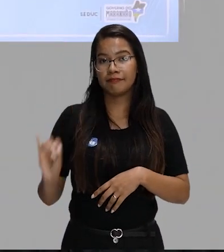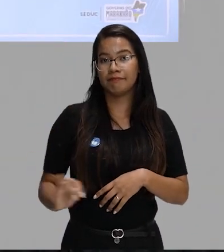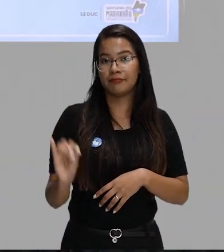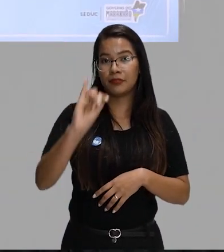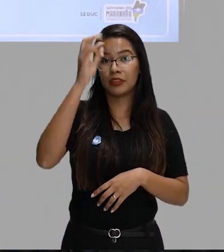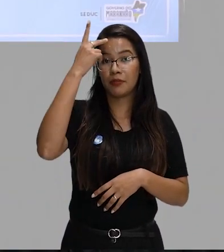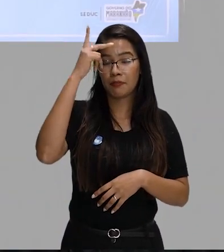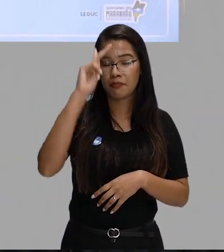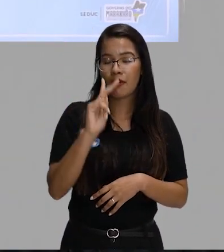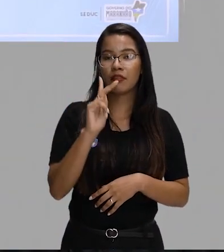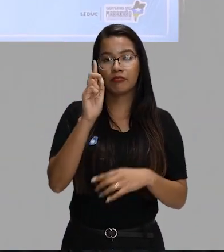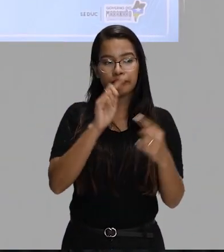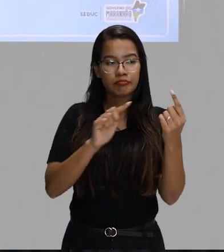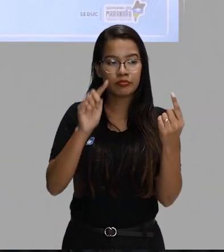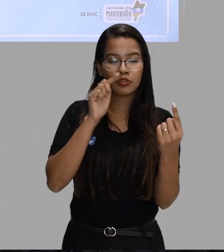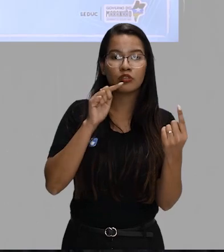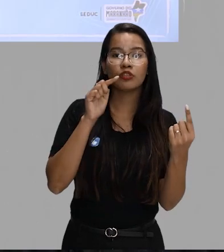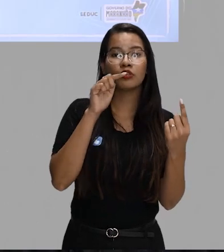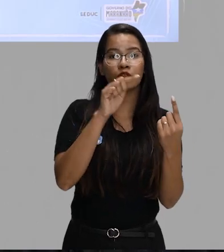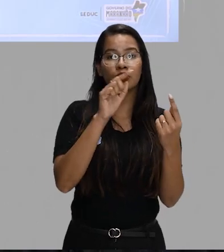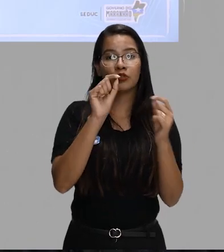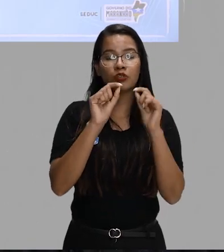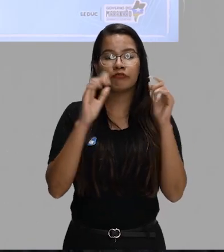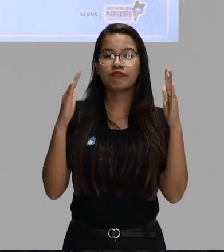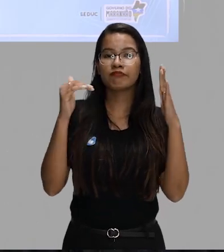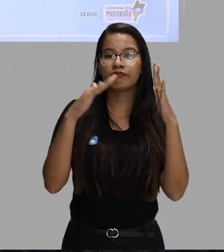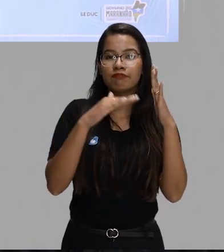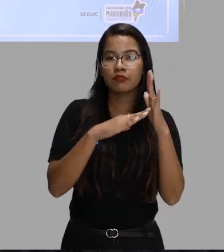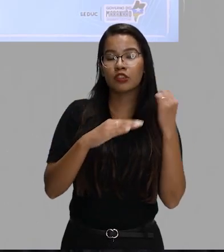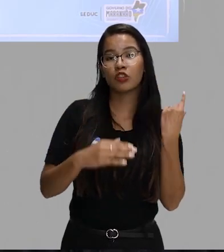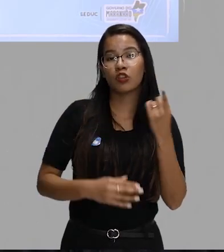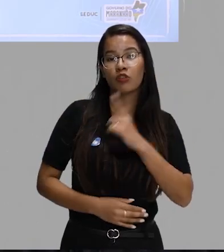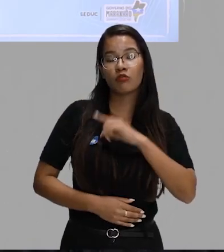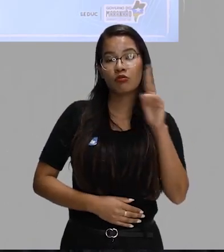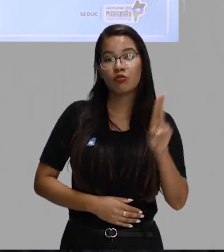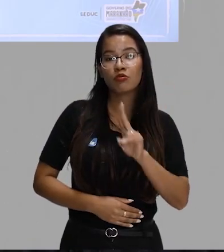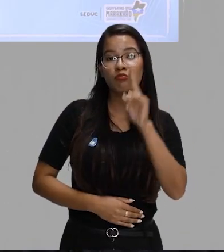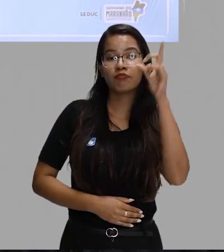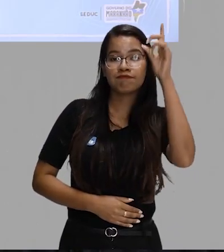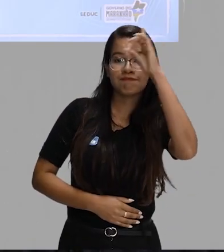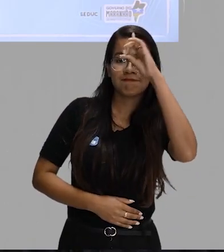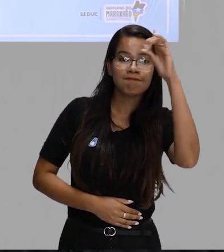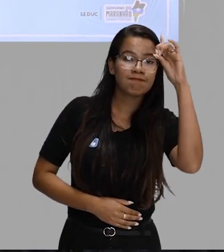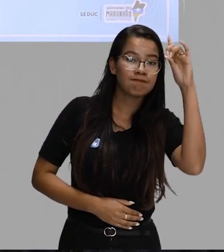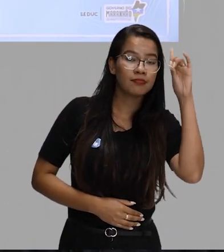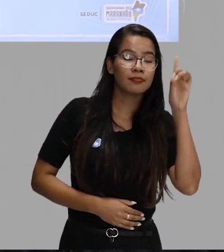para determinadas funções que nós fazemos durante o dia a dia,